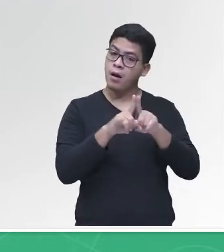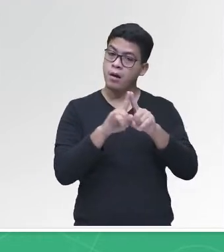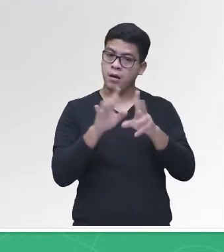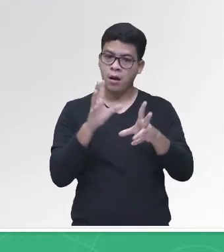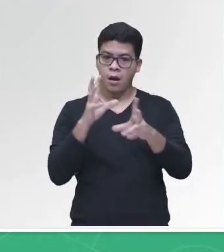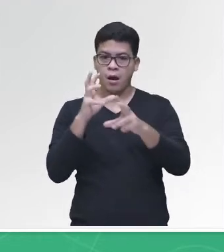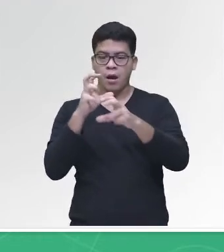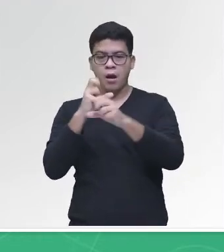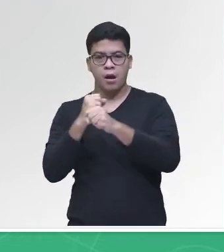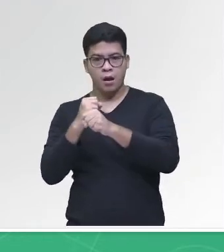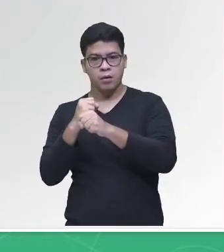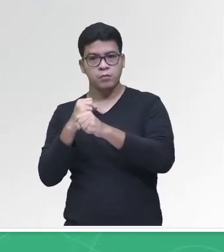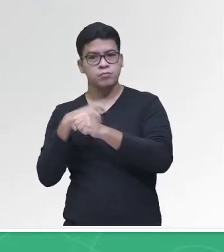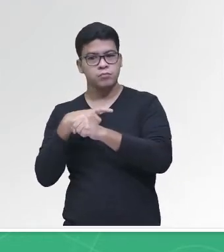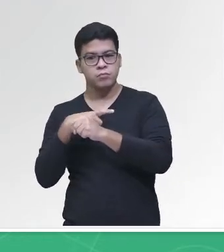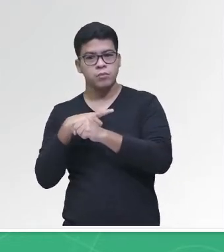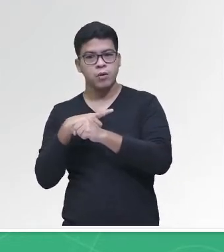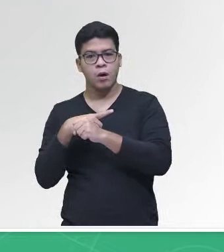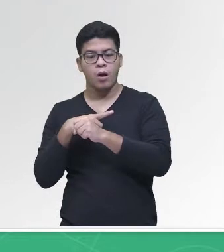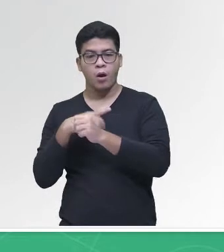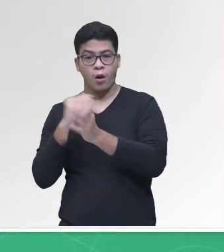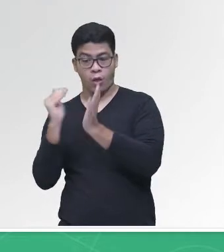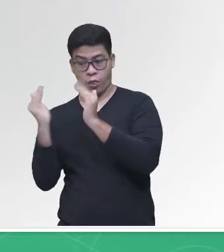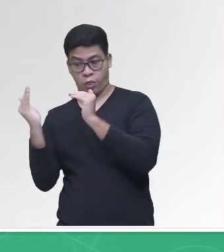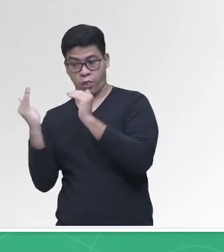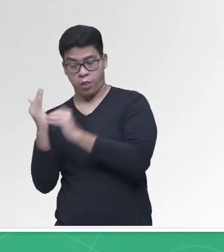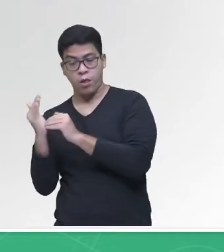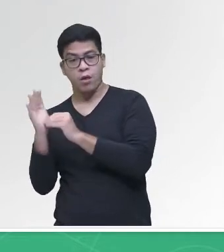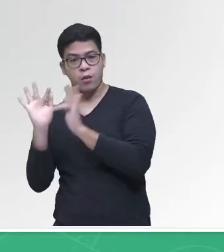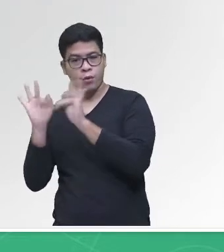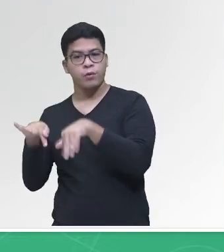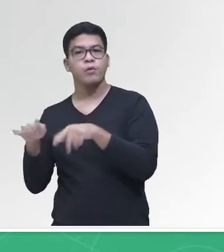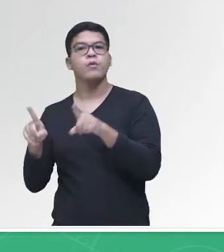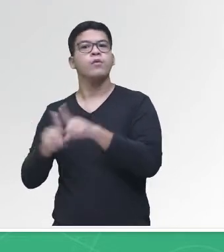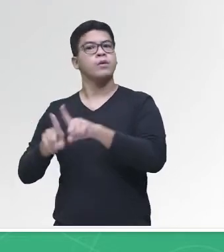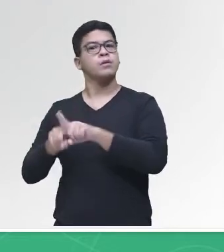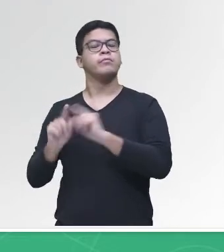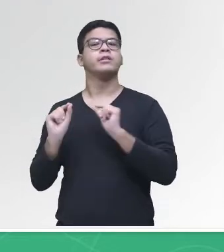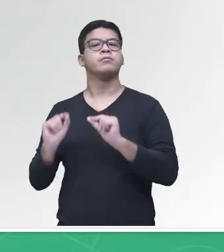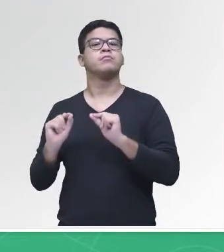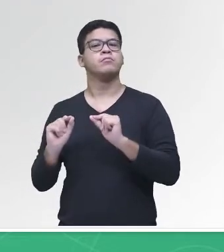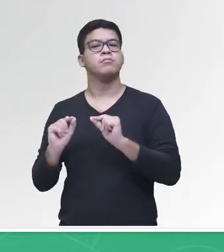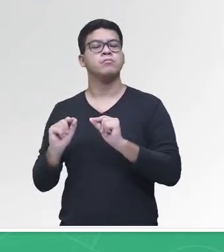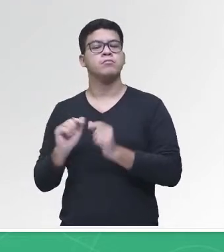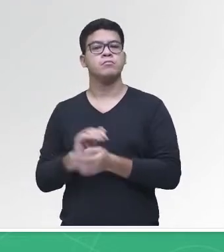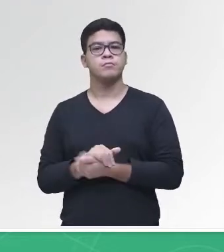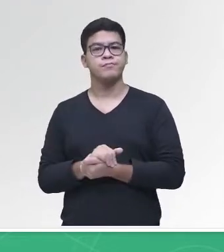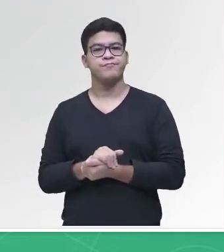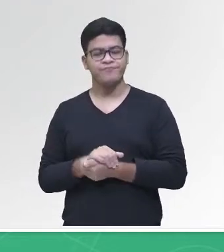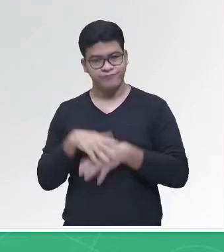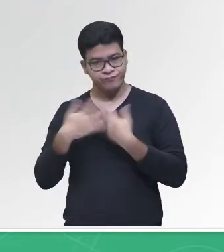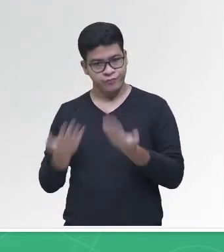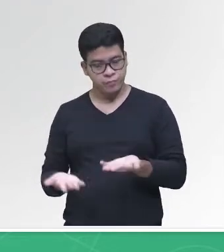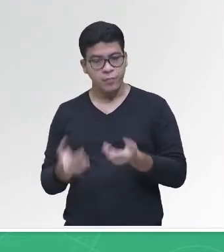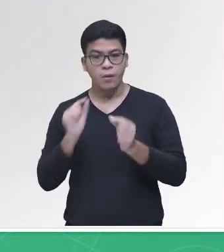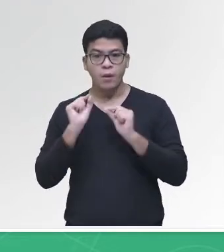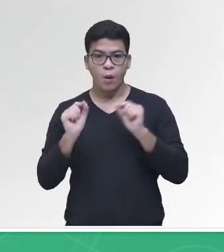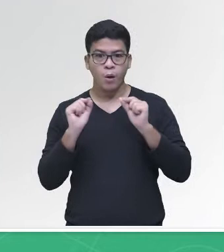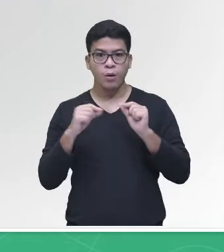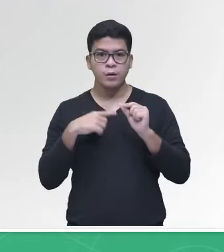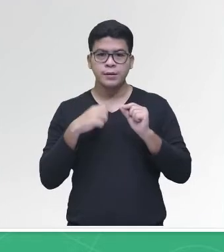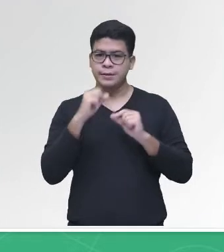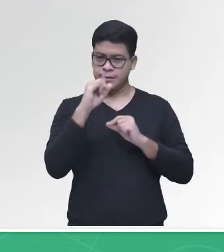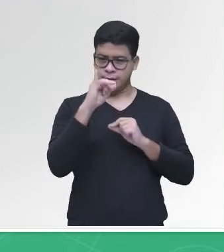à quantidade, a soma algébrica terá que ser na quantidade final. Ou seja, se eu tiver